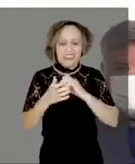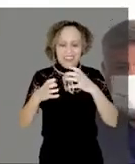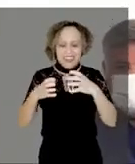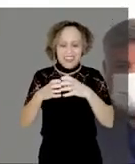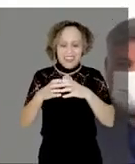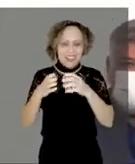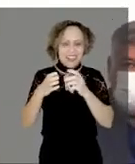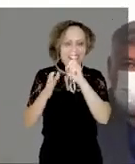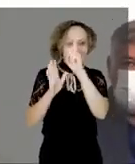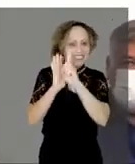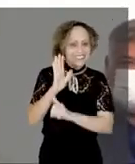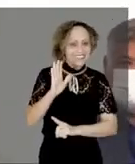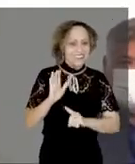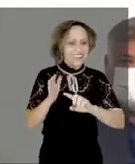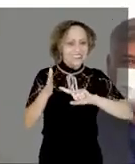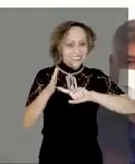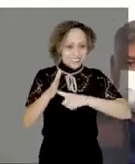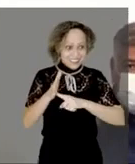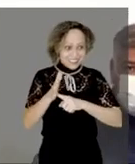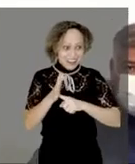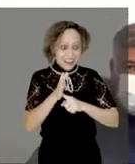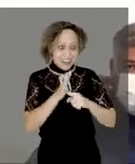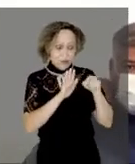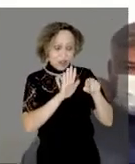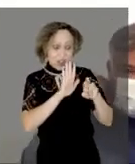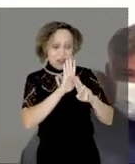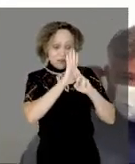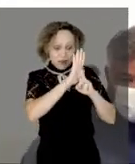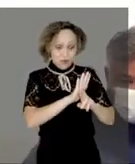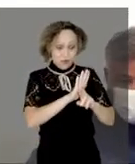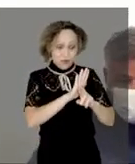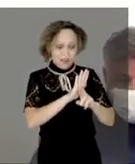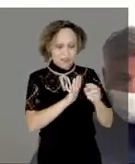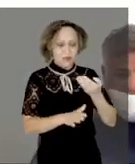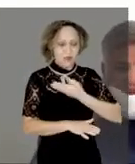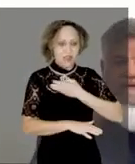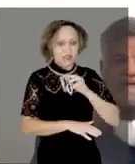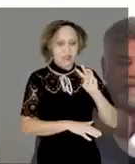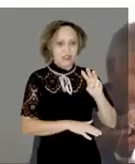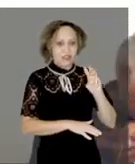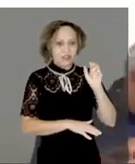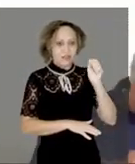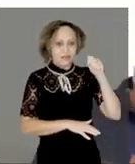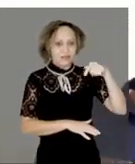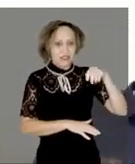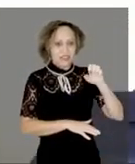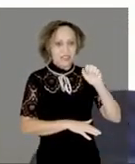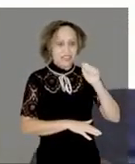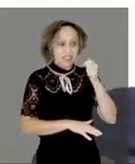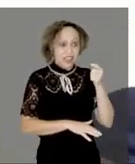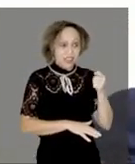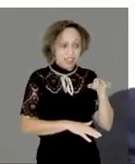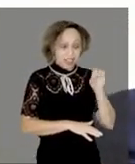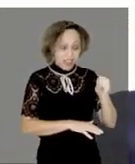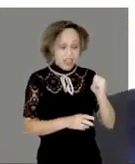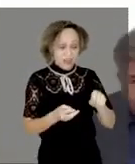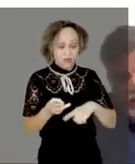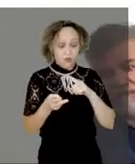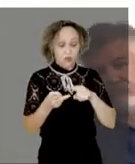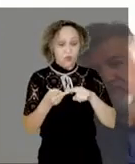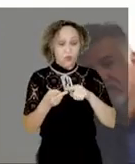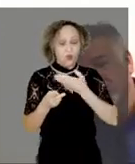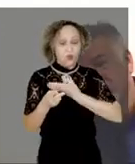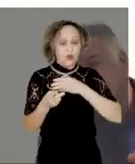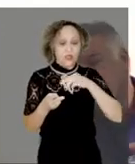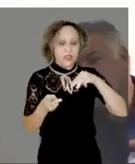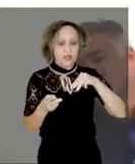iniciativa de trazer esse ato político em homenagem ao lançamento da história,